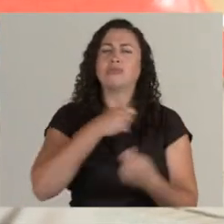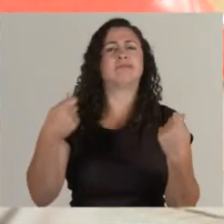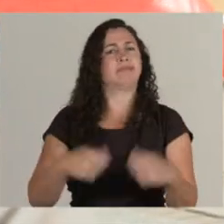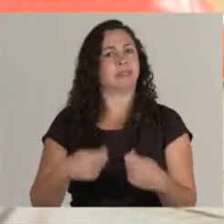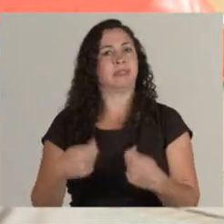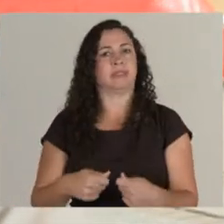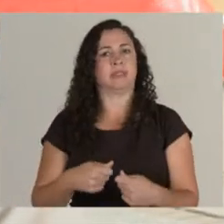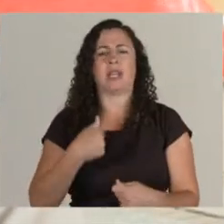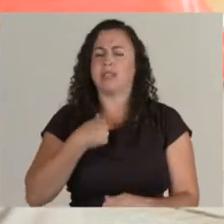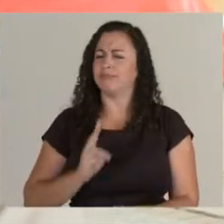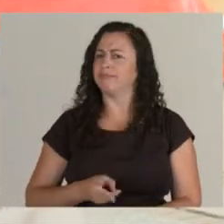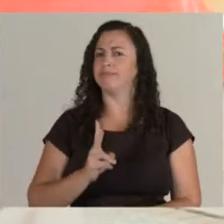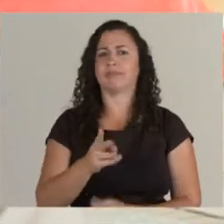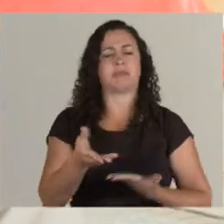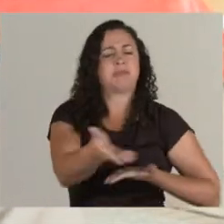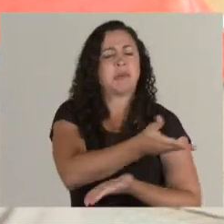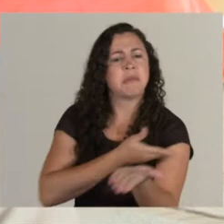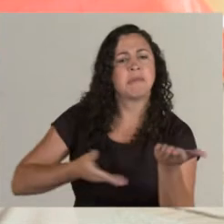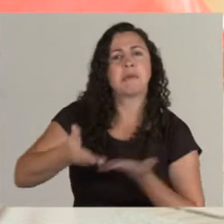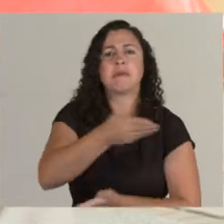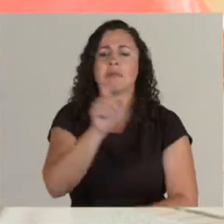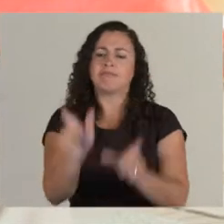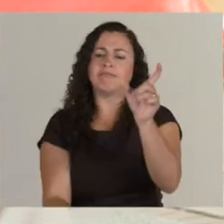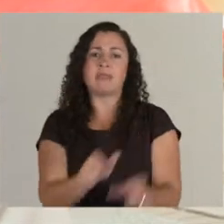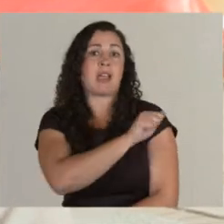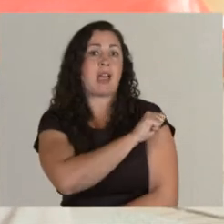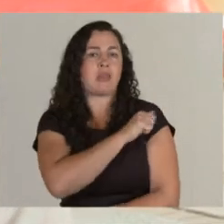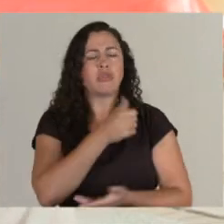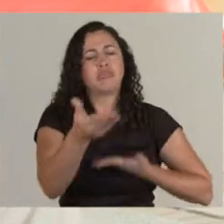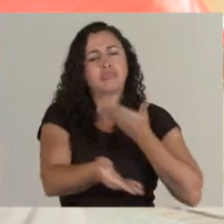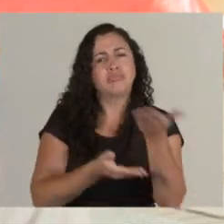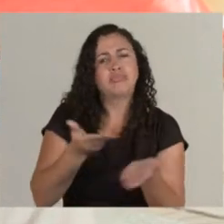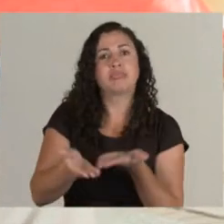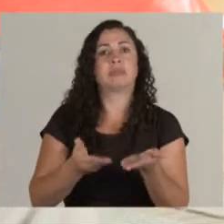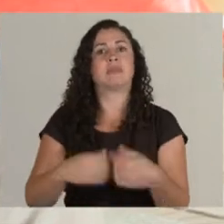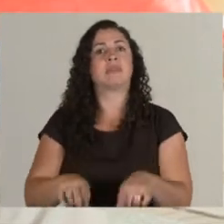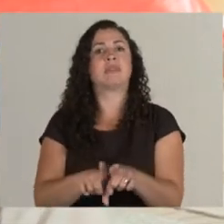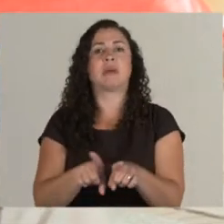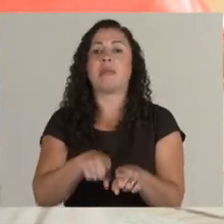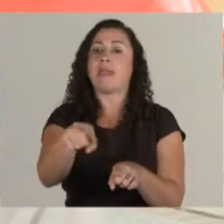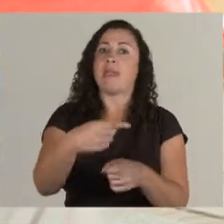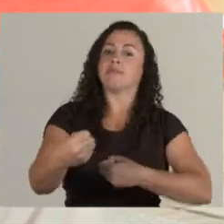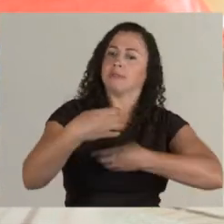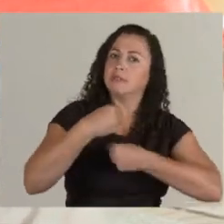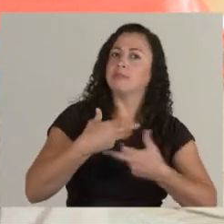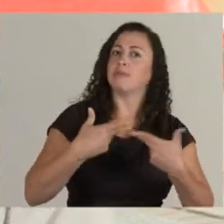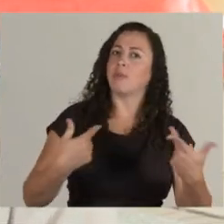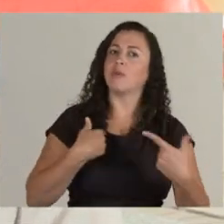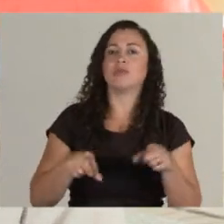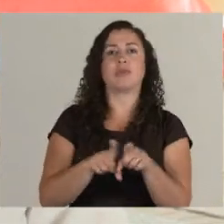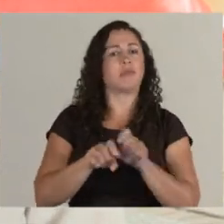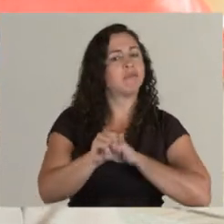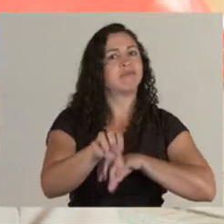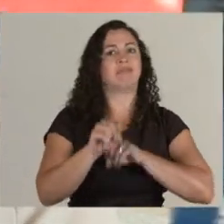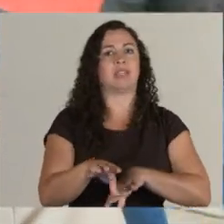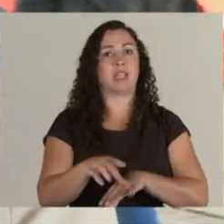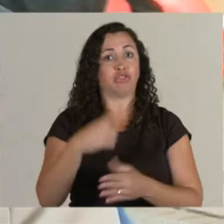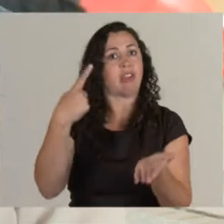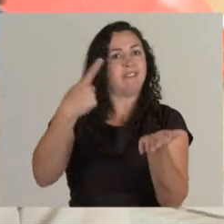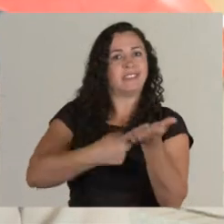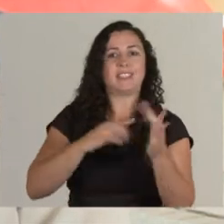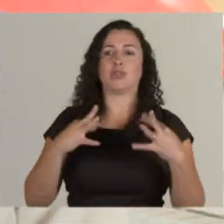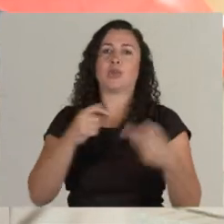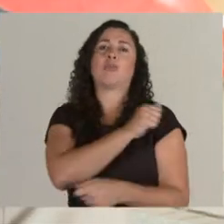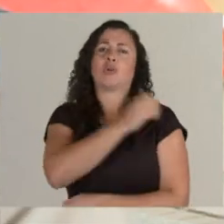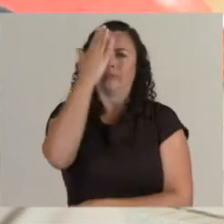porque eu sempre troco com os meus alunos, né? Então, da mesma forma que eu levo alguma novidade para eles, inclusive eu disse para a maioria